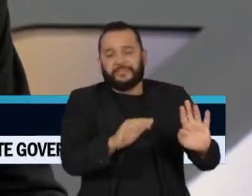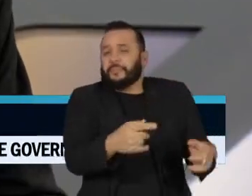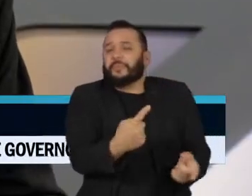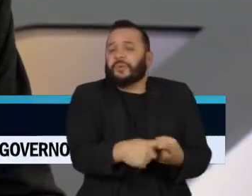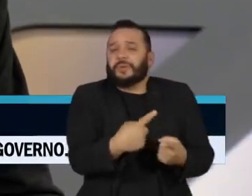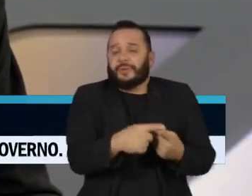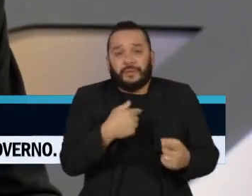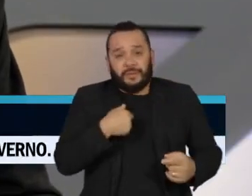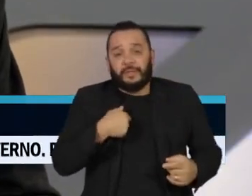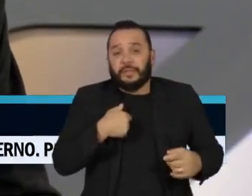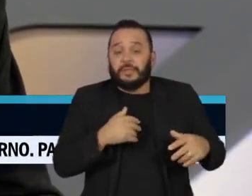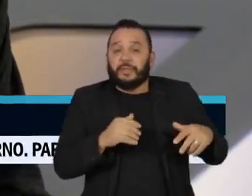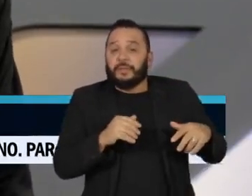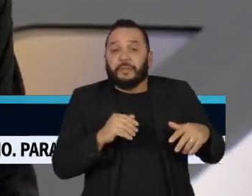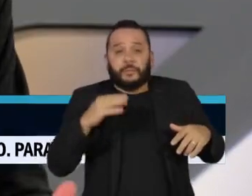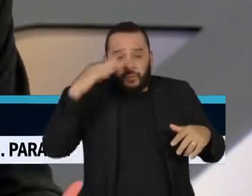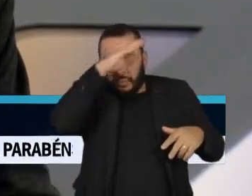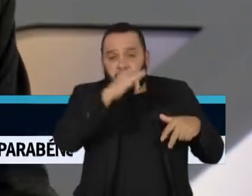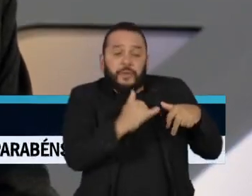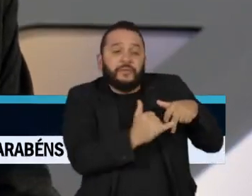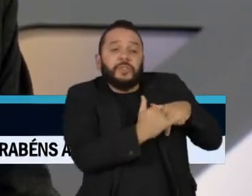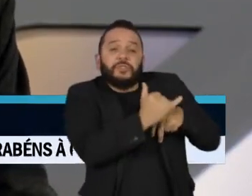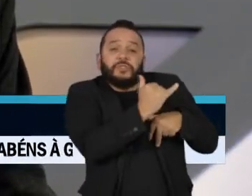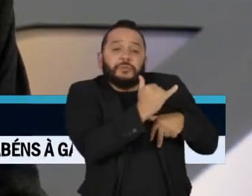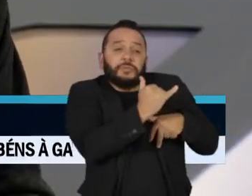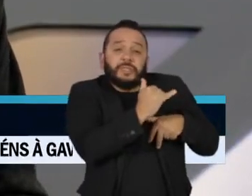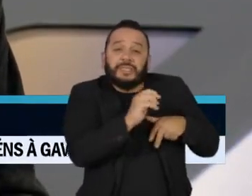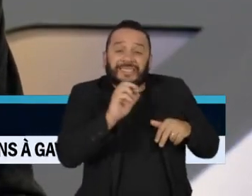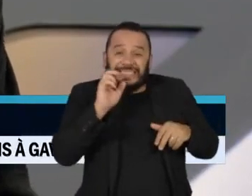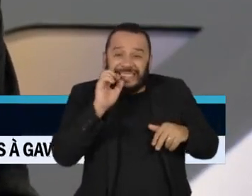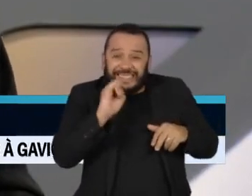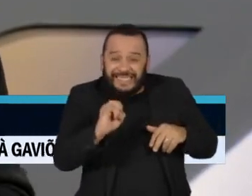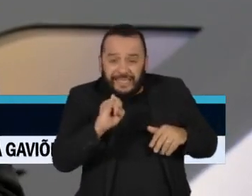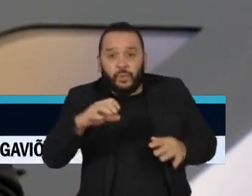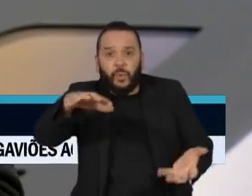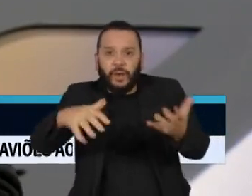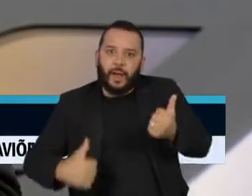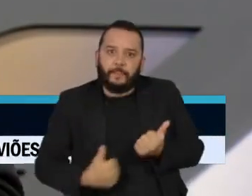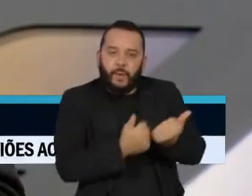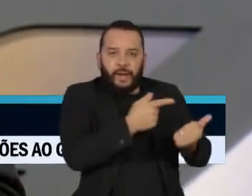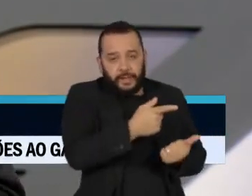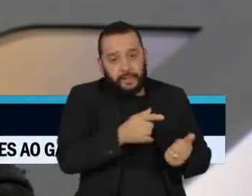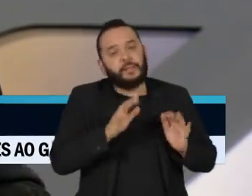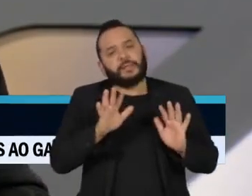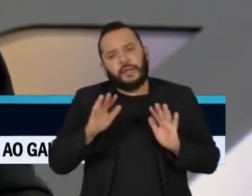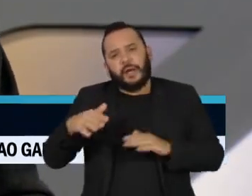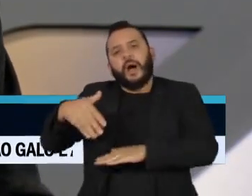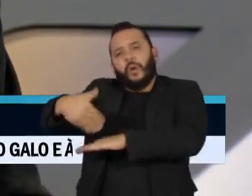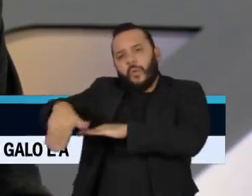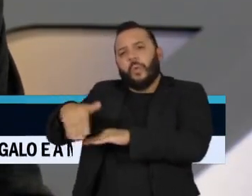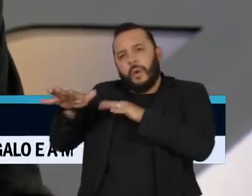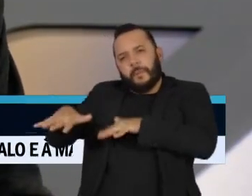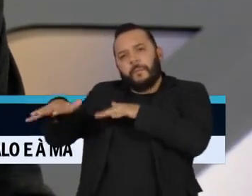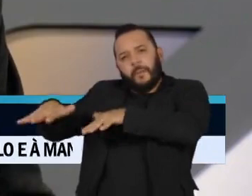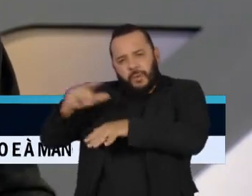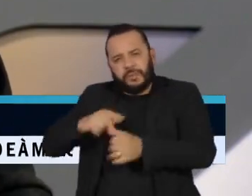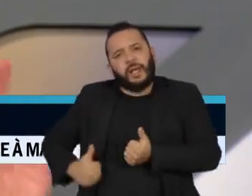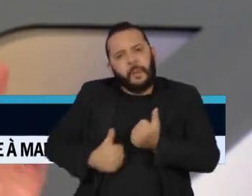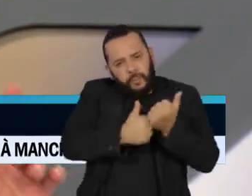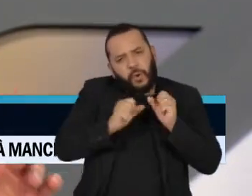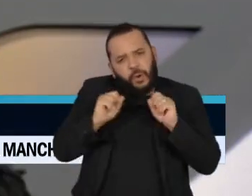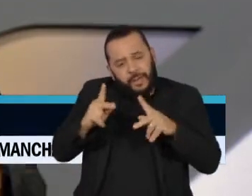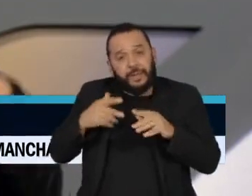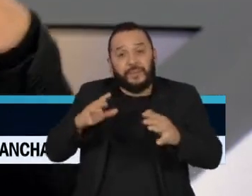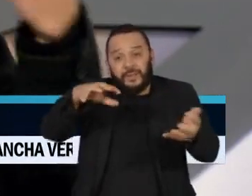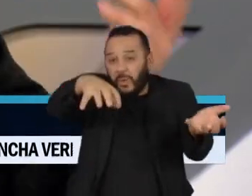você tem respaldo dentro do congresso e resfriado nas ruas Eu acho que o resultado nas ruas tá mais ou menos garantido mas no Congresso não tem tanta certeza